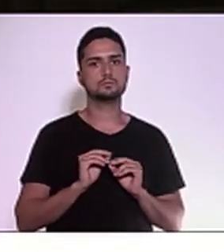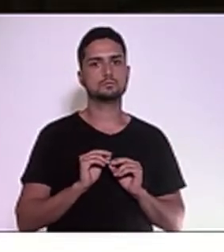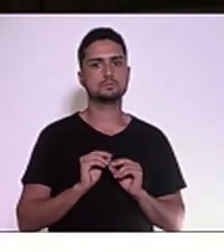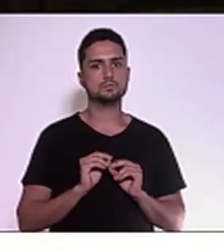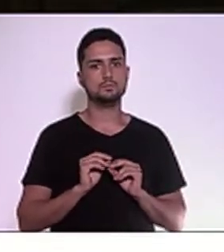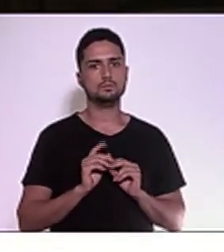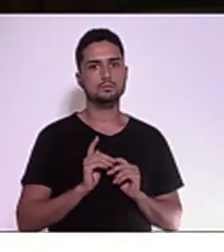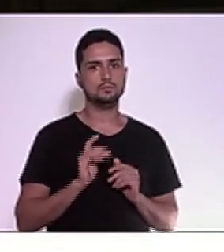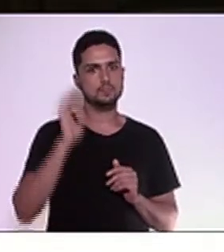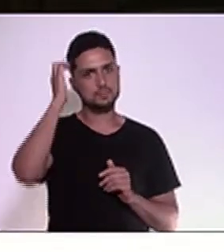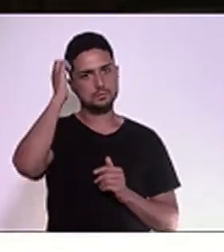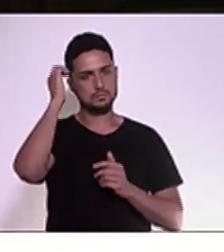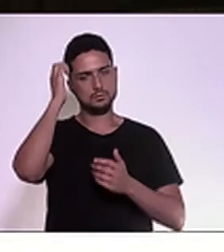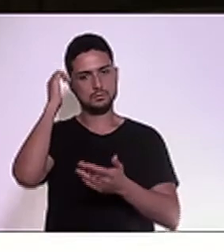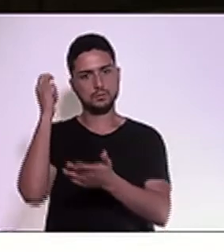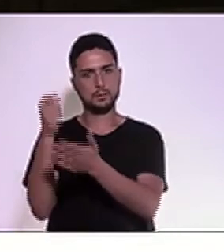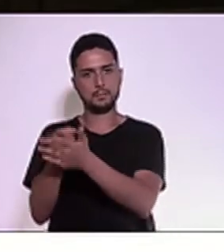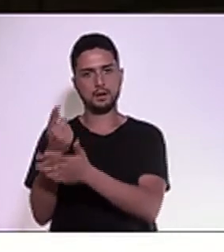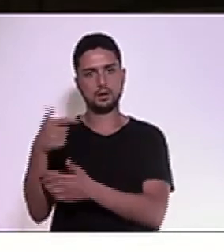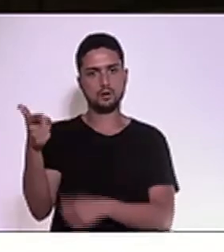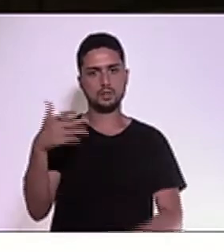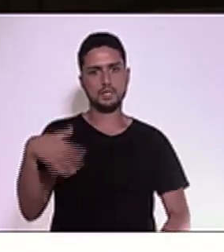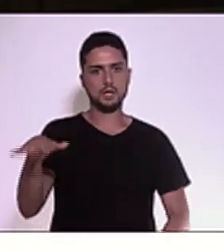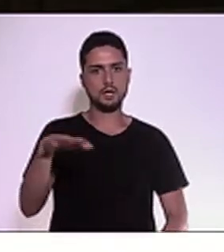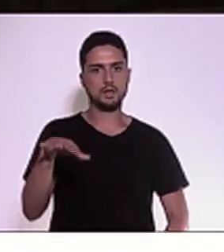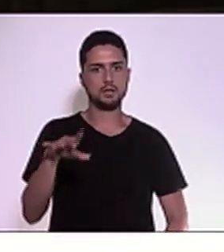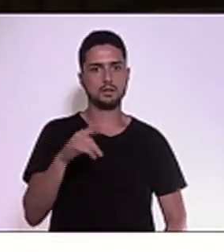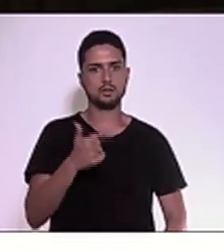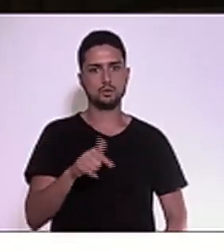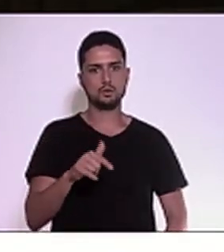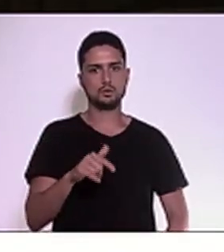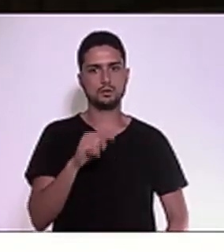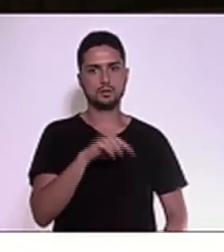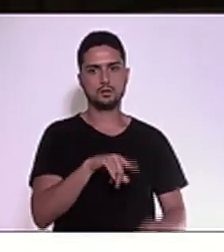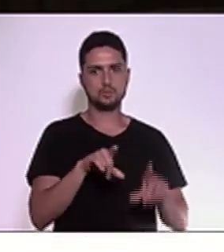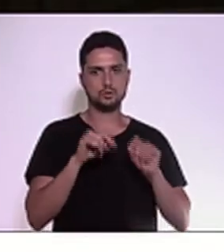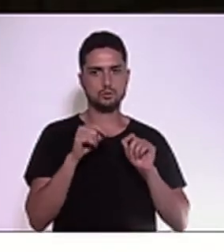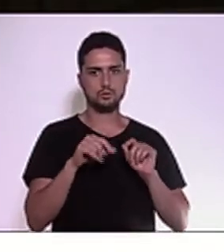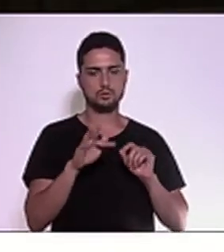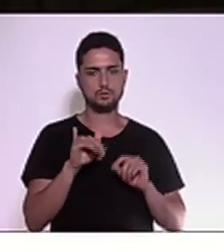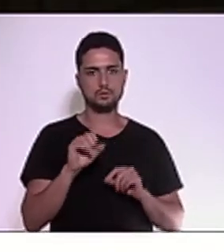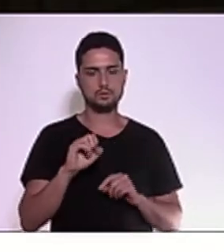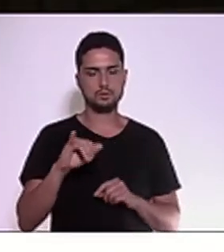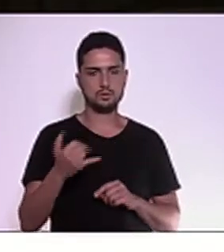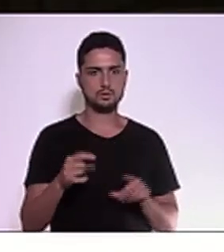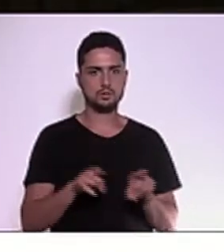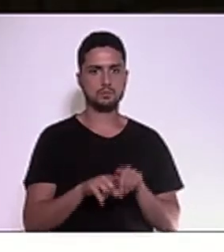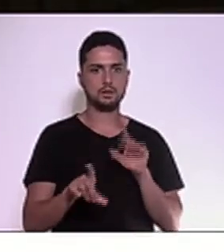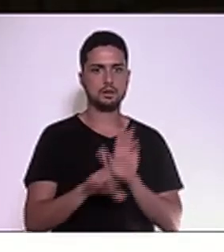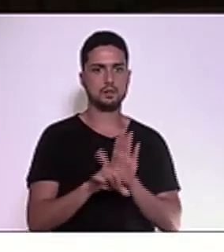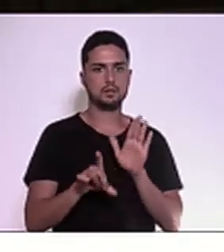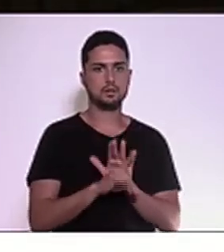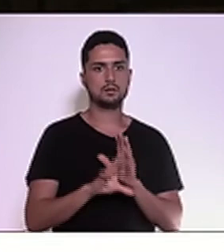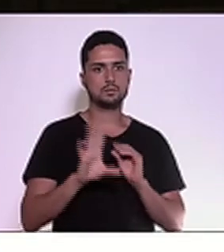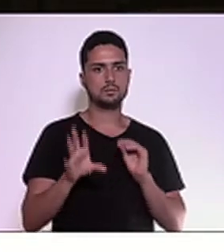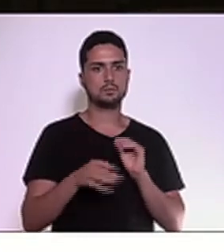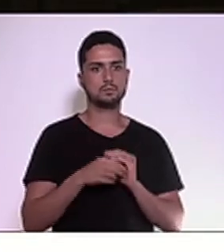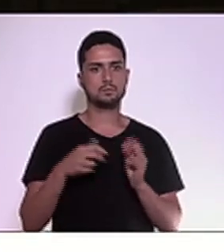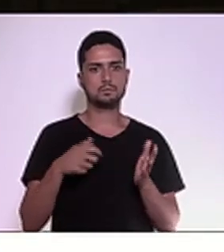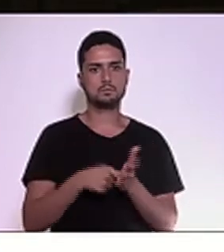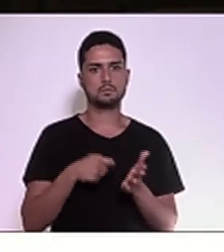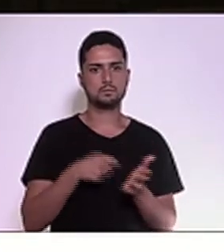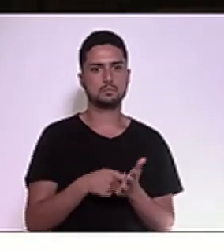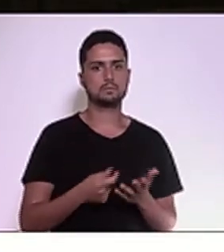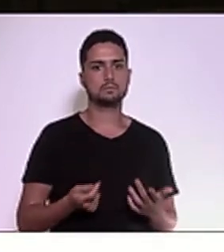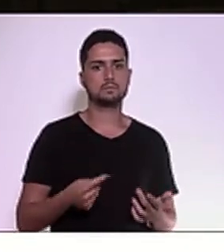recursos para outras áreas que não aquelas definidas no FISED, sobretudo na lei complementar que o disciplinou, feita por nós